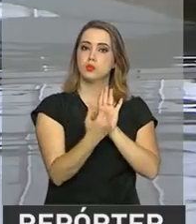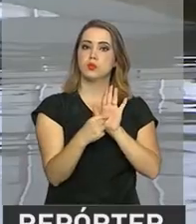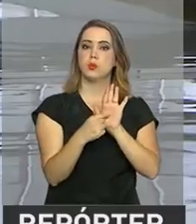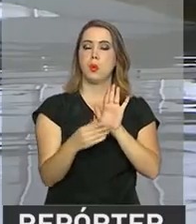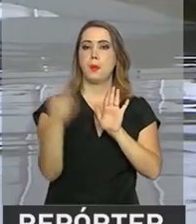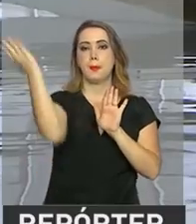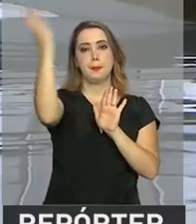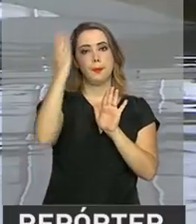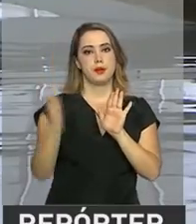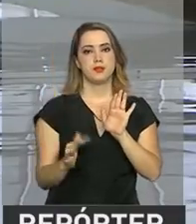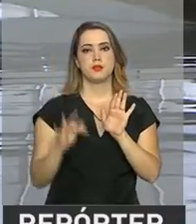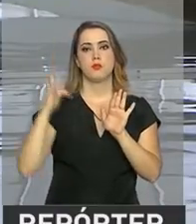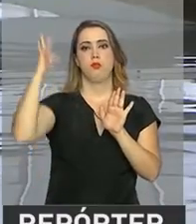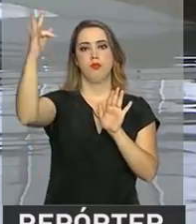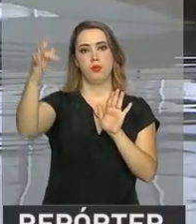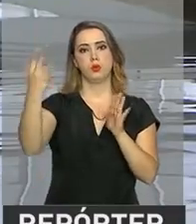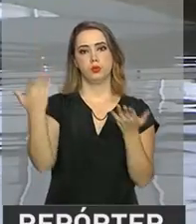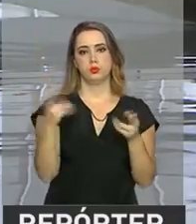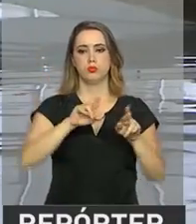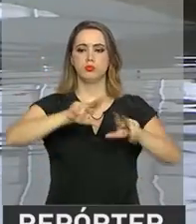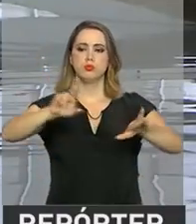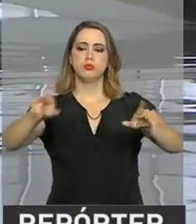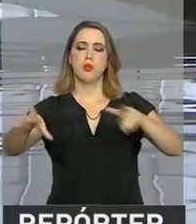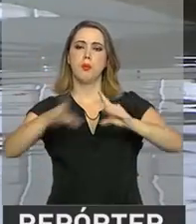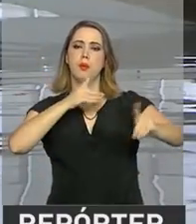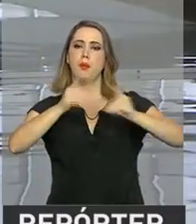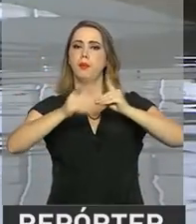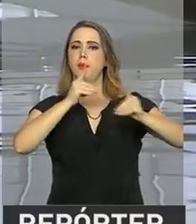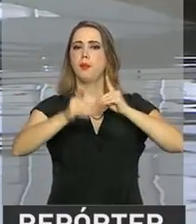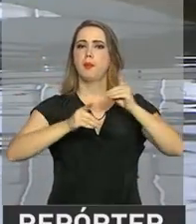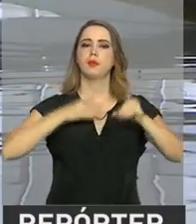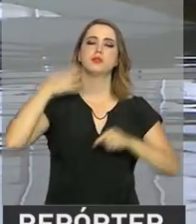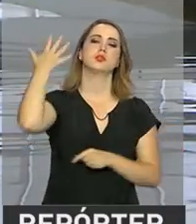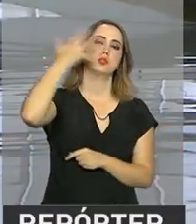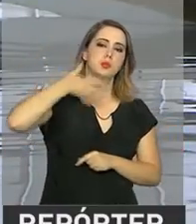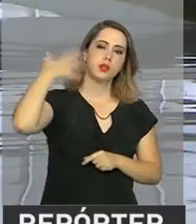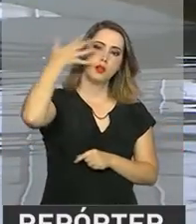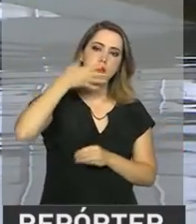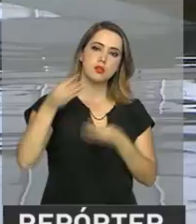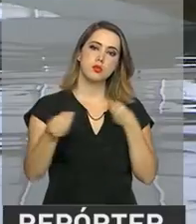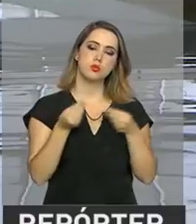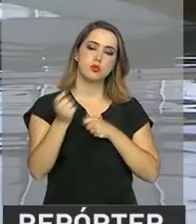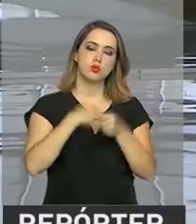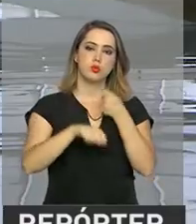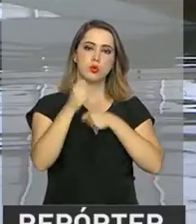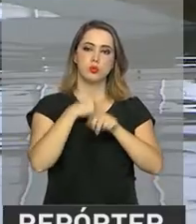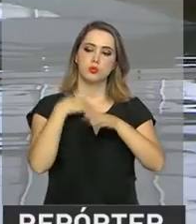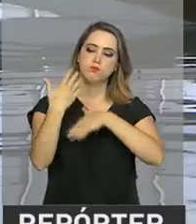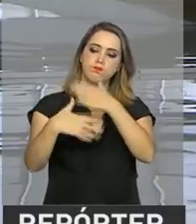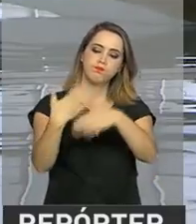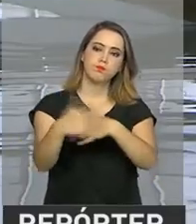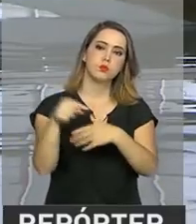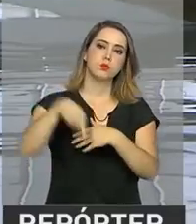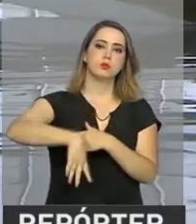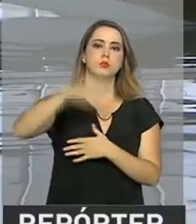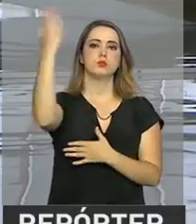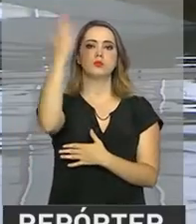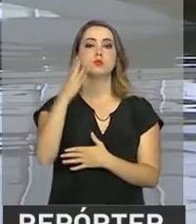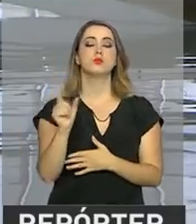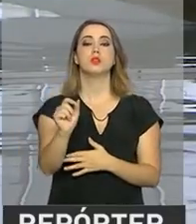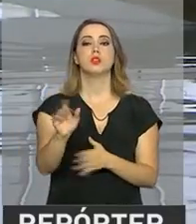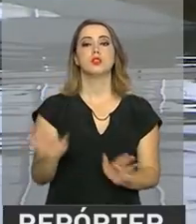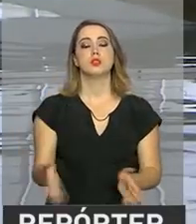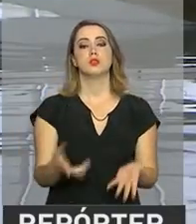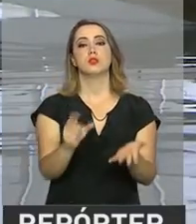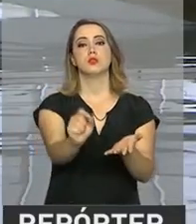futuro uma série de debates e palestras sobre como você falou os rumos da economia e da política no brasil que é promovida por uma